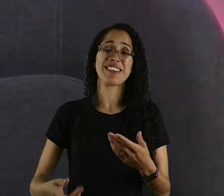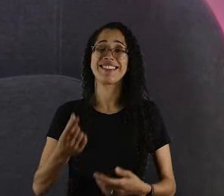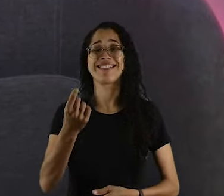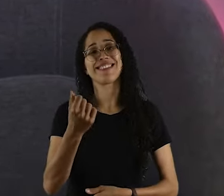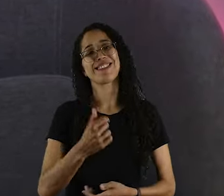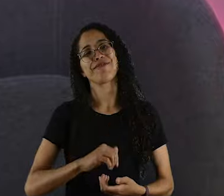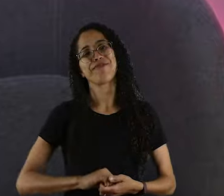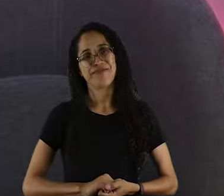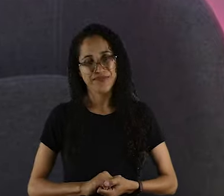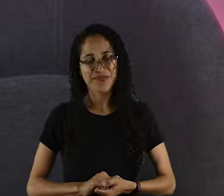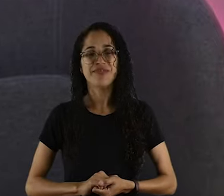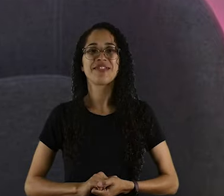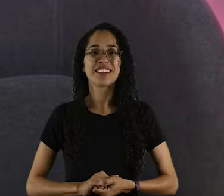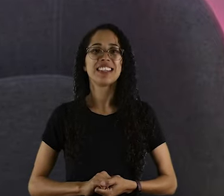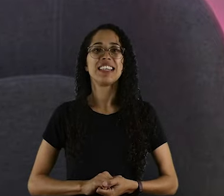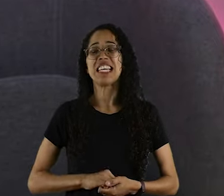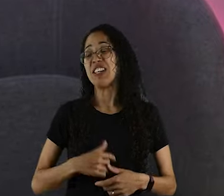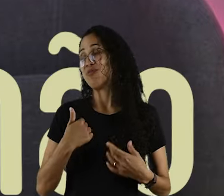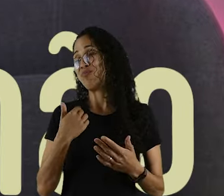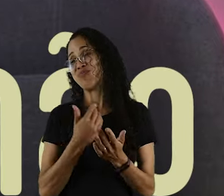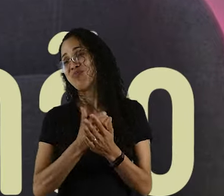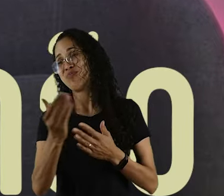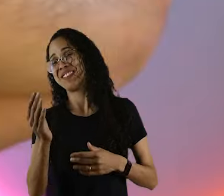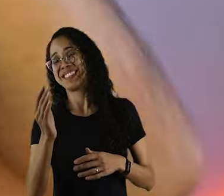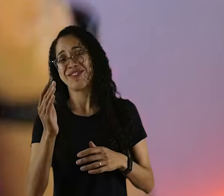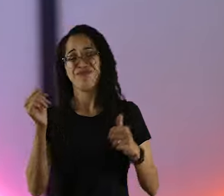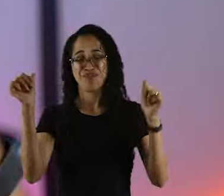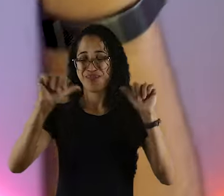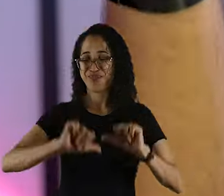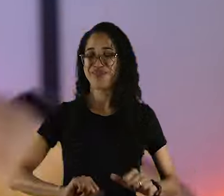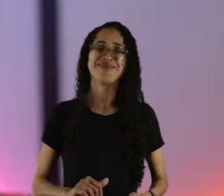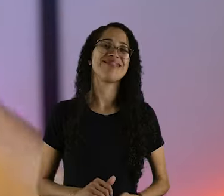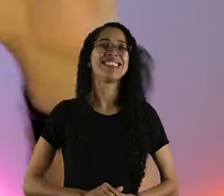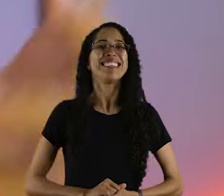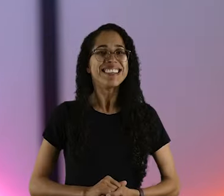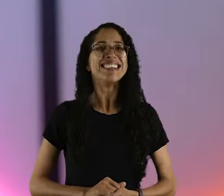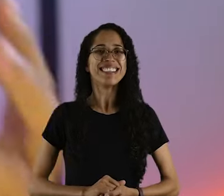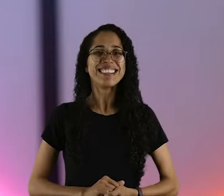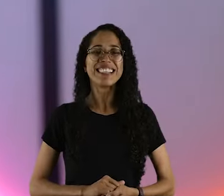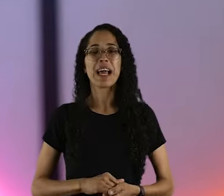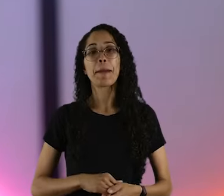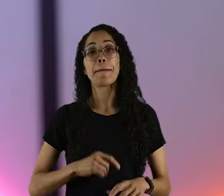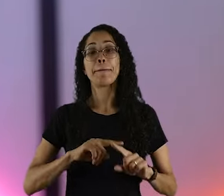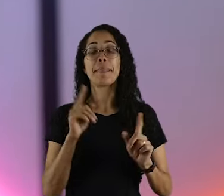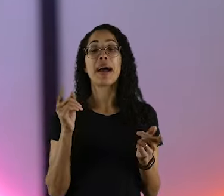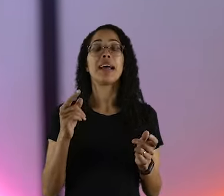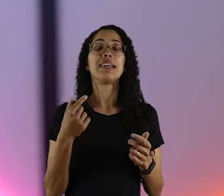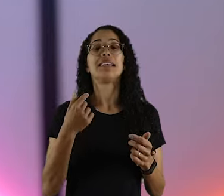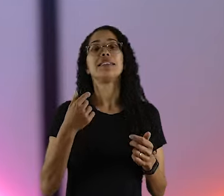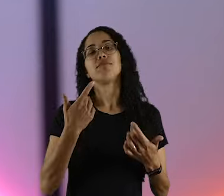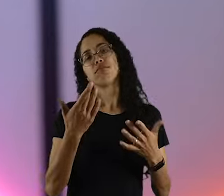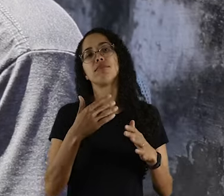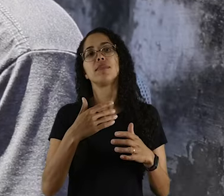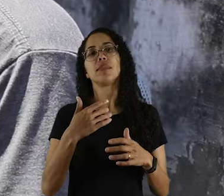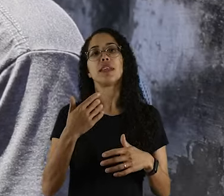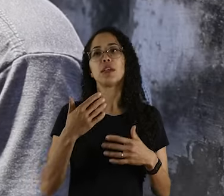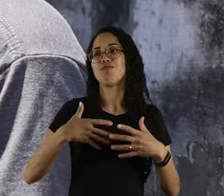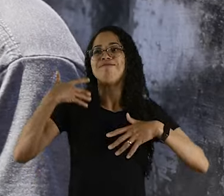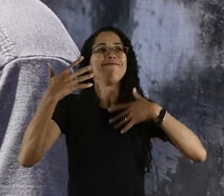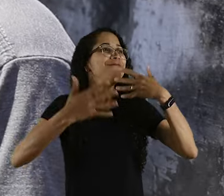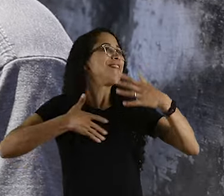falei, rapaz, a minha entrada não foi bacana não. Tu precisa saber toda essa dinâmica, precisa ler livros para poder saber isso, né, e tal. Eu